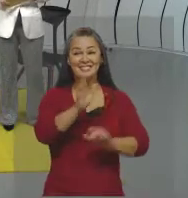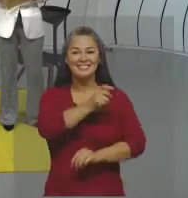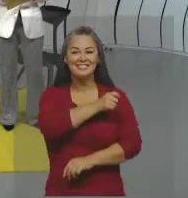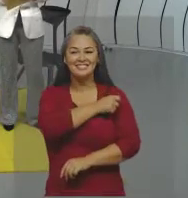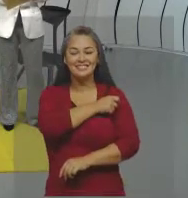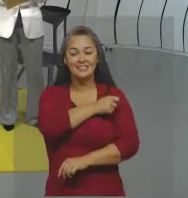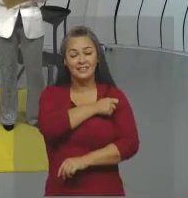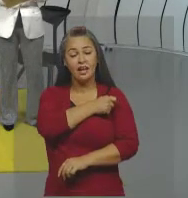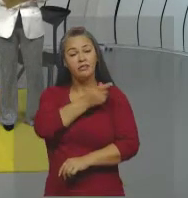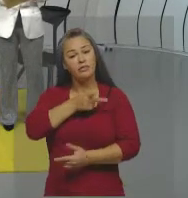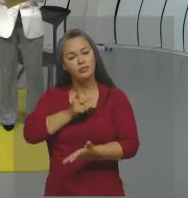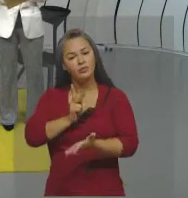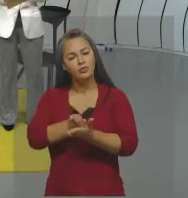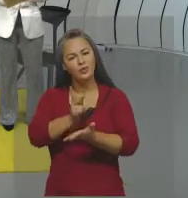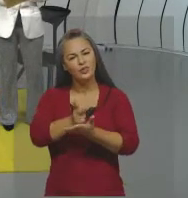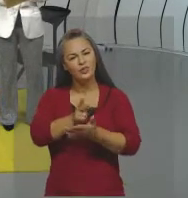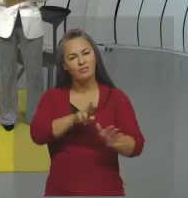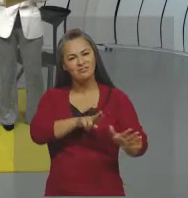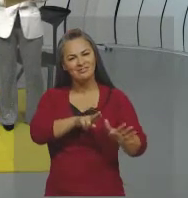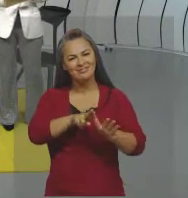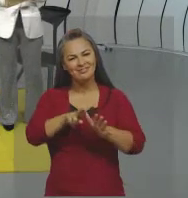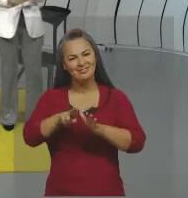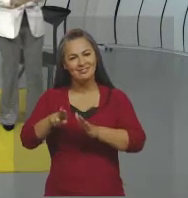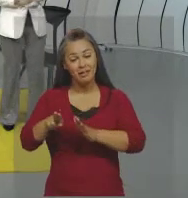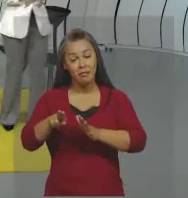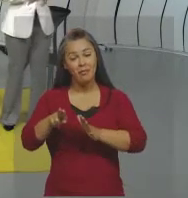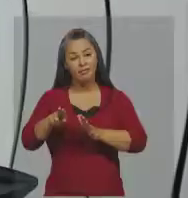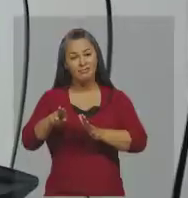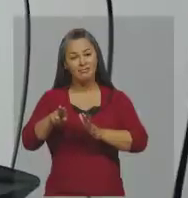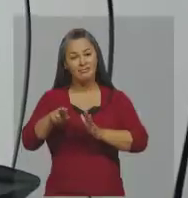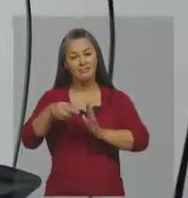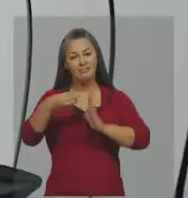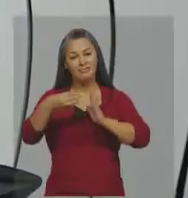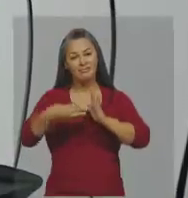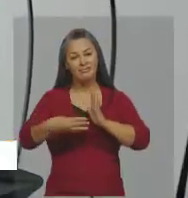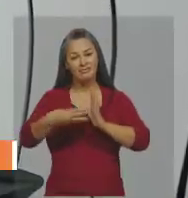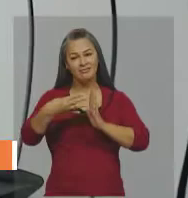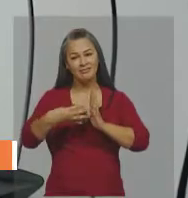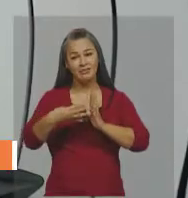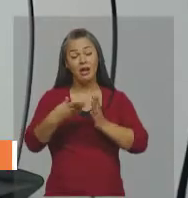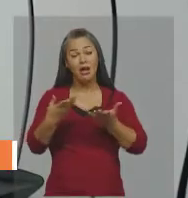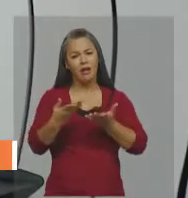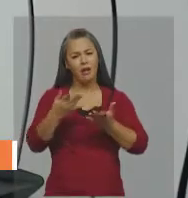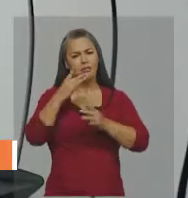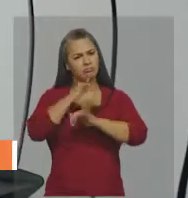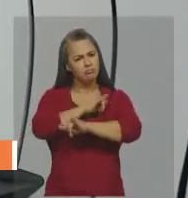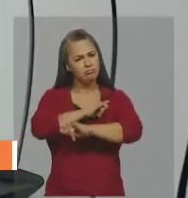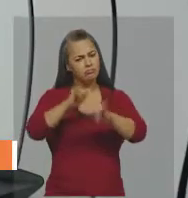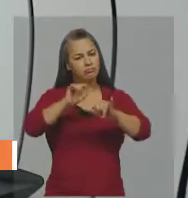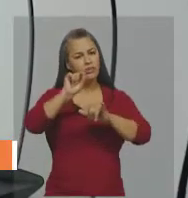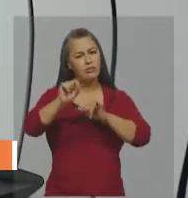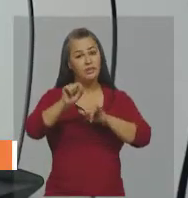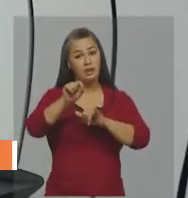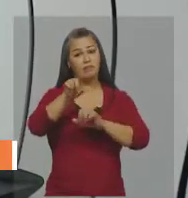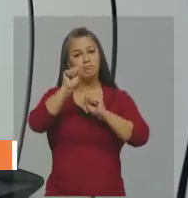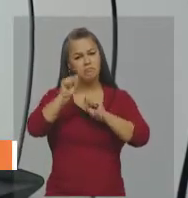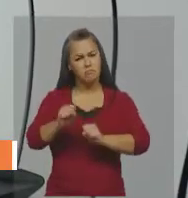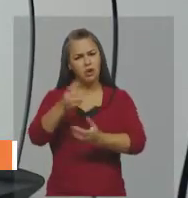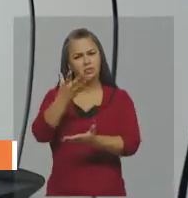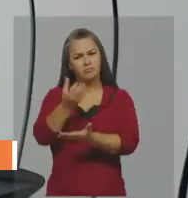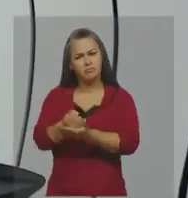estudante! Continuando a semana de acolhimento do ciclo 4, quero lembrar que o PET 4 está disponível para download no